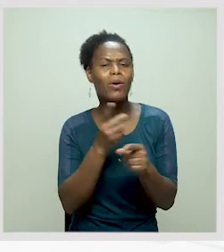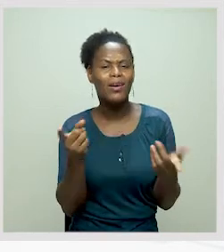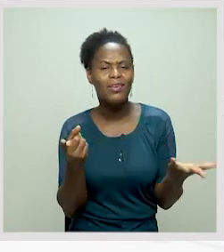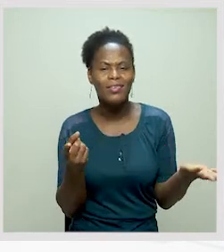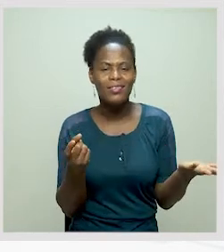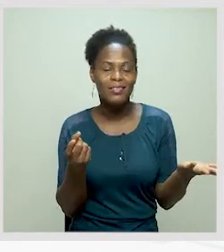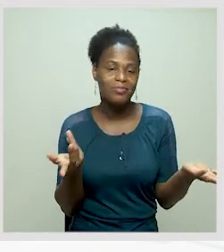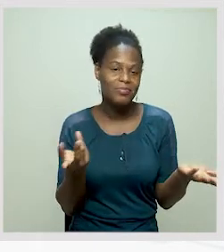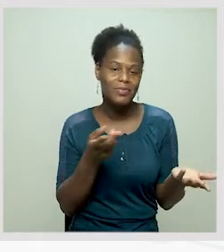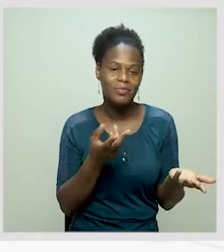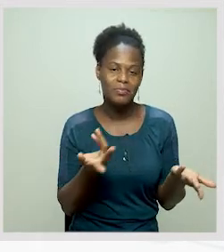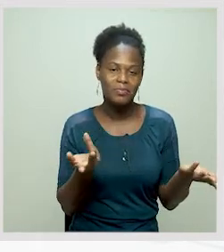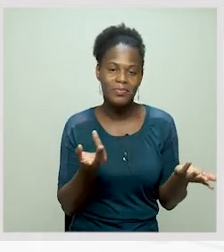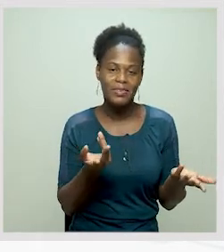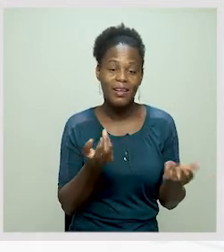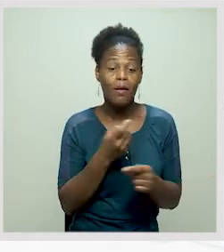quê?